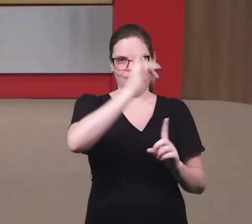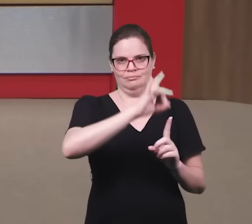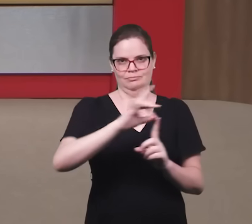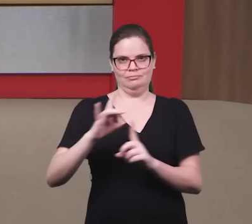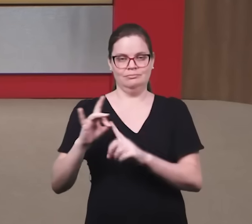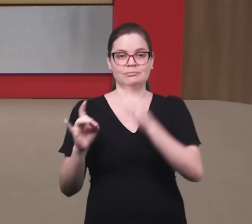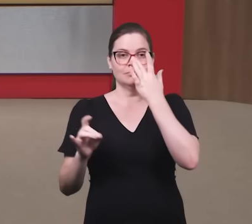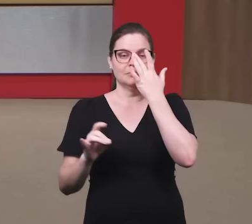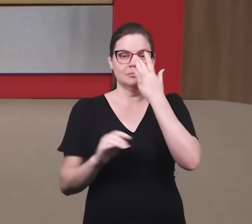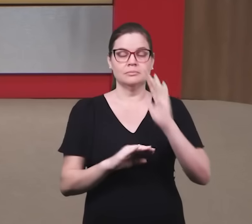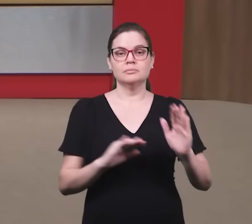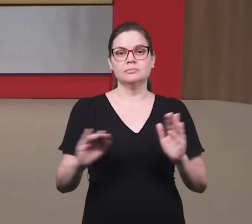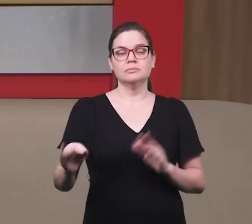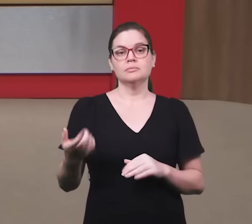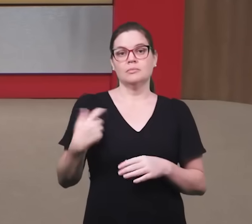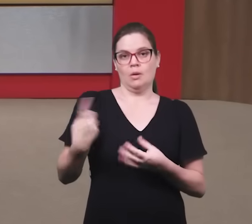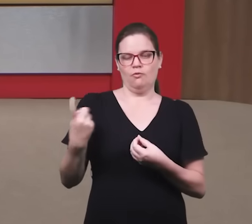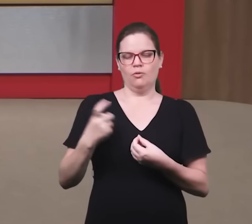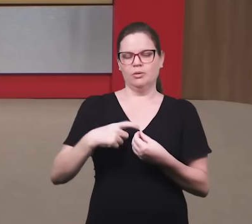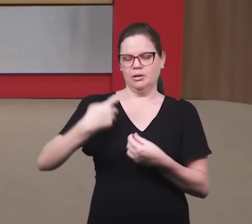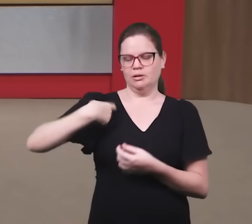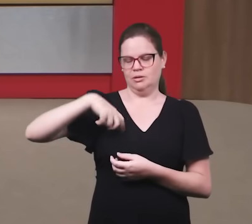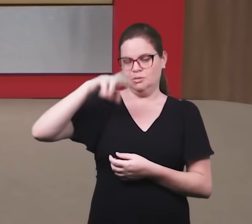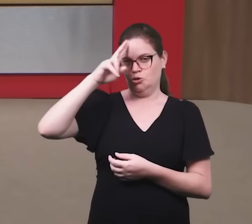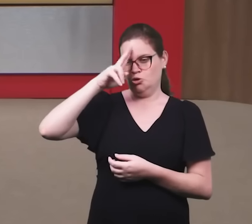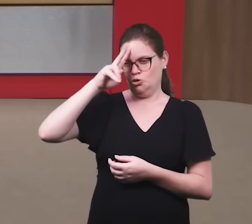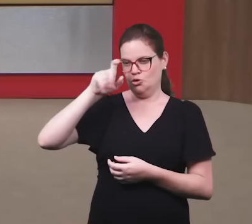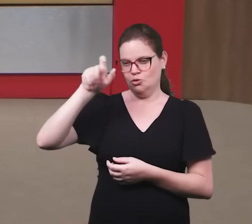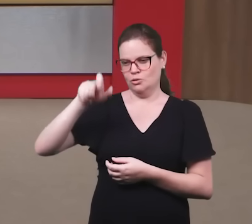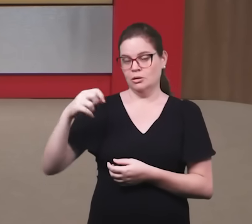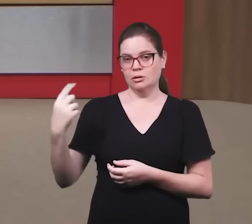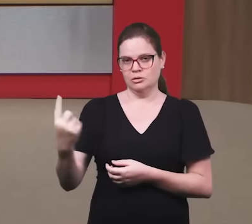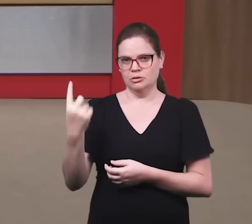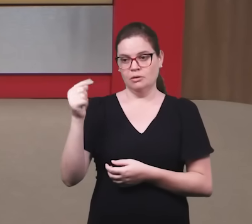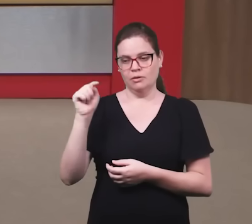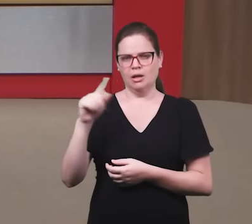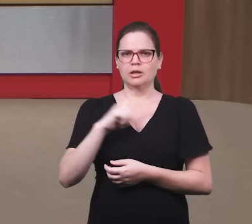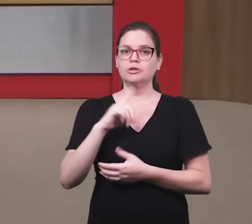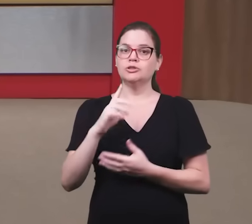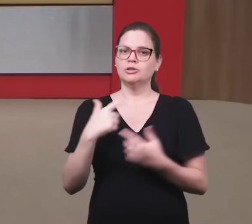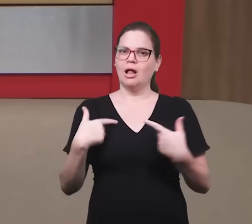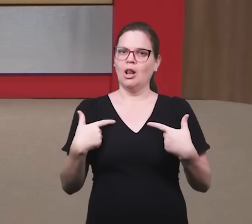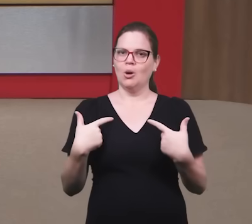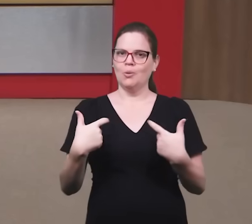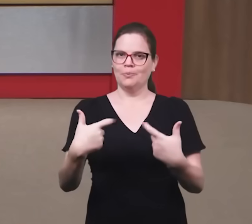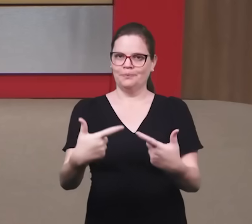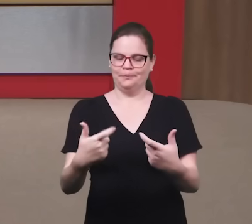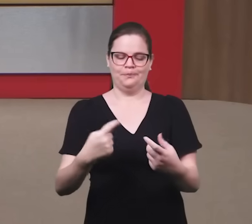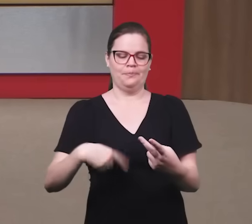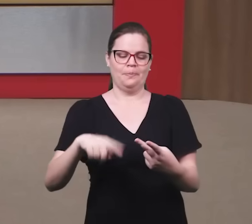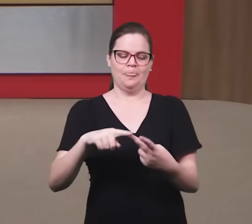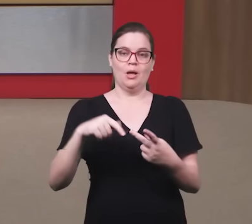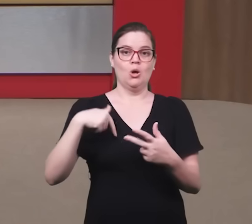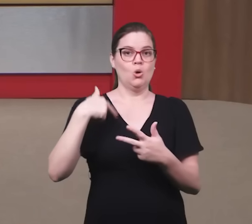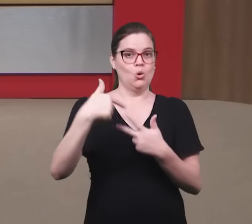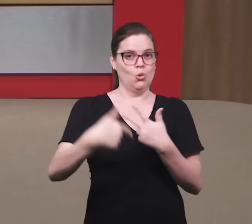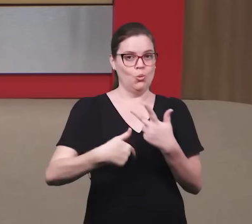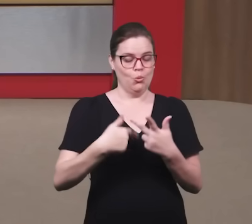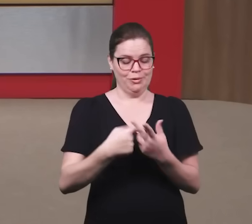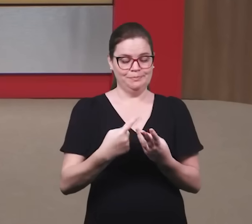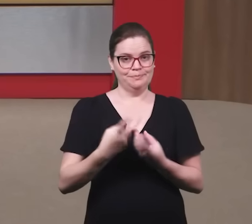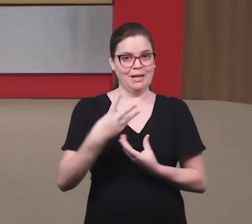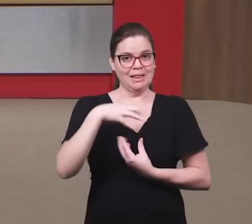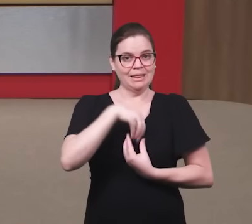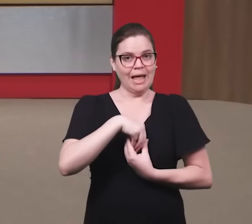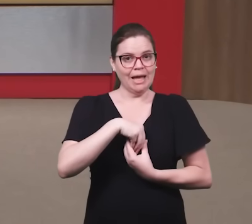se encontrava, naturalmente que ele passava lutas interiores, ele tinha todos